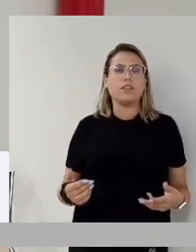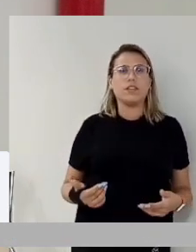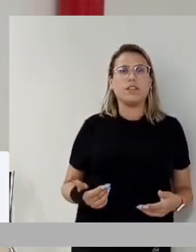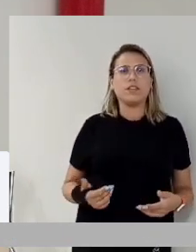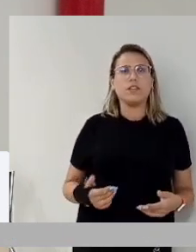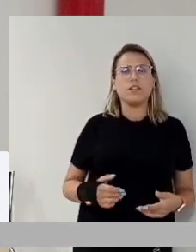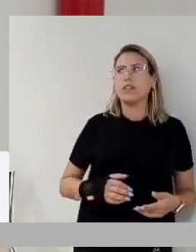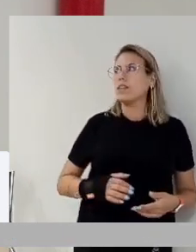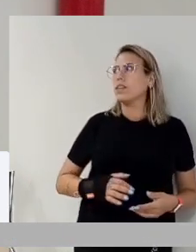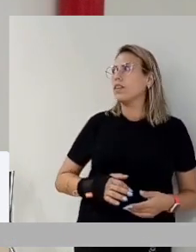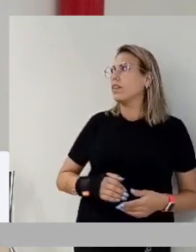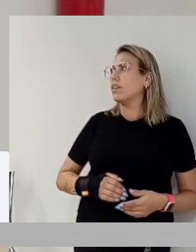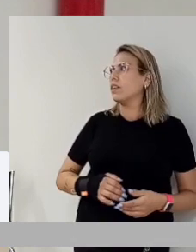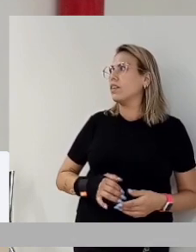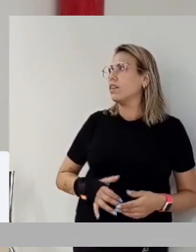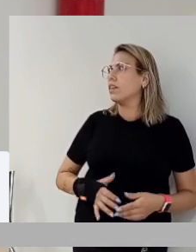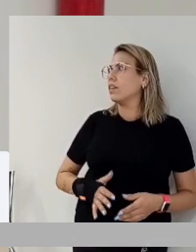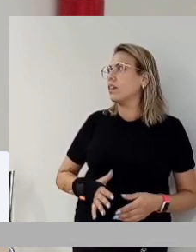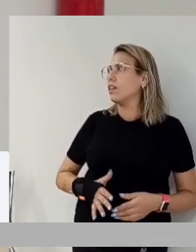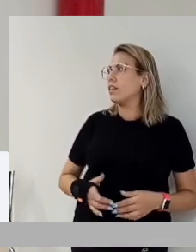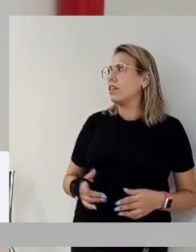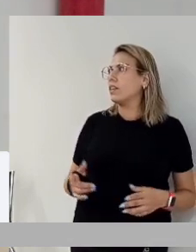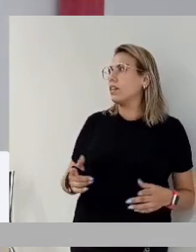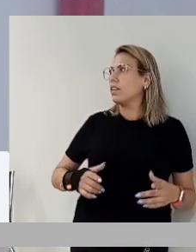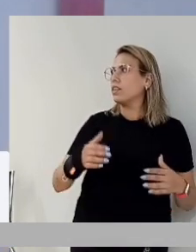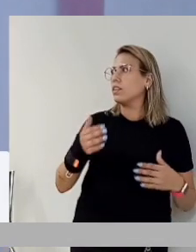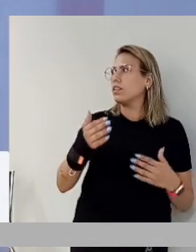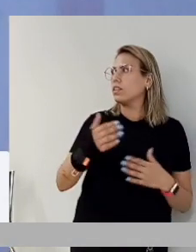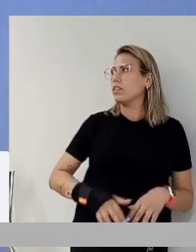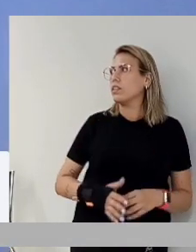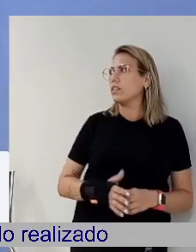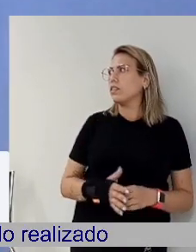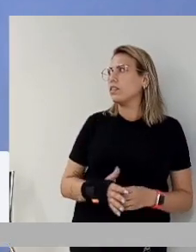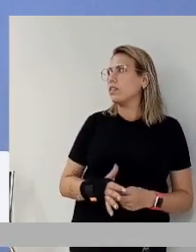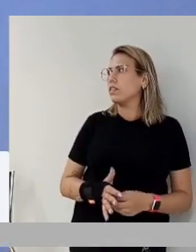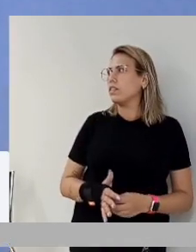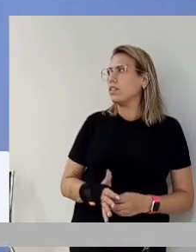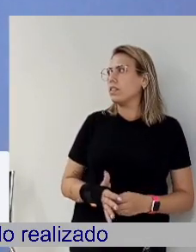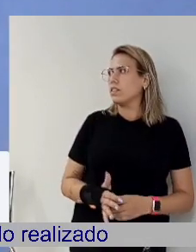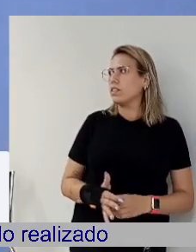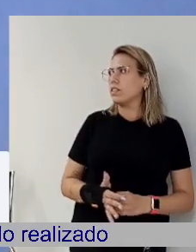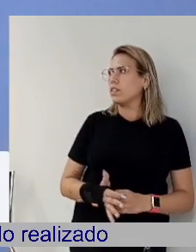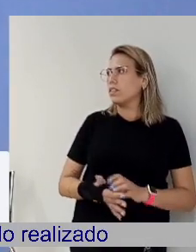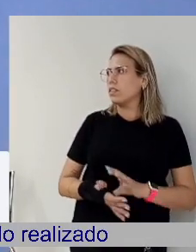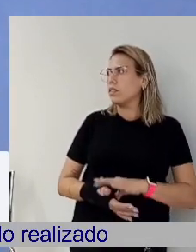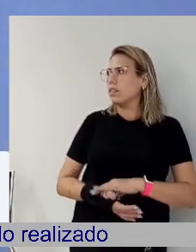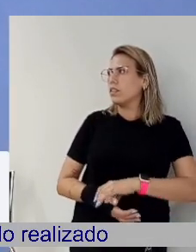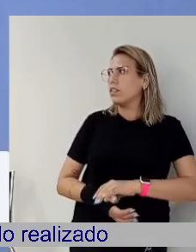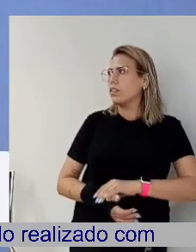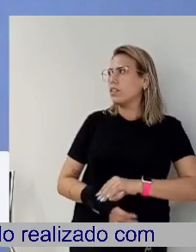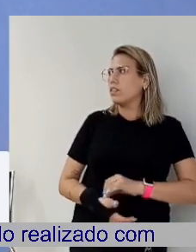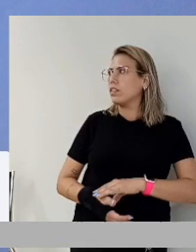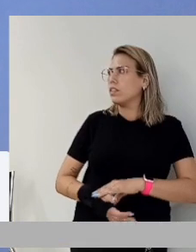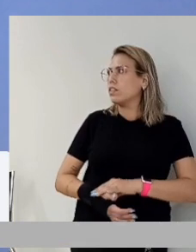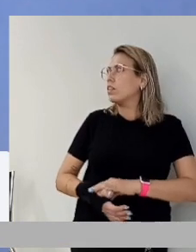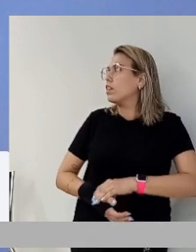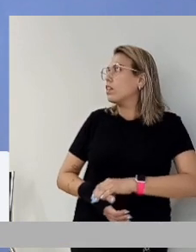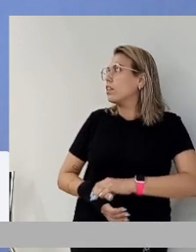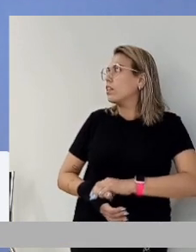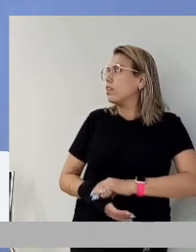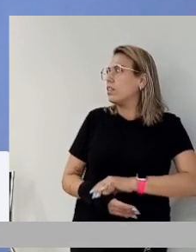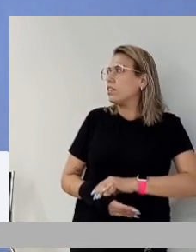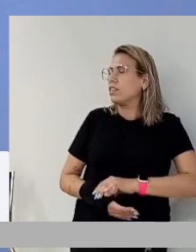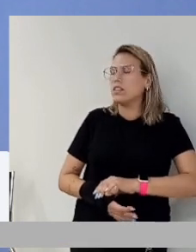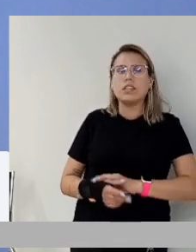grande nesse concurso que foi realizado tá sendo realizado a a foi contemplado com fiscais ambientais também isso